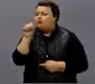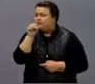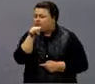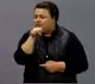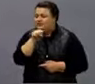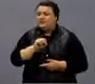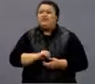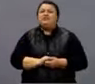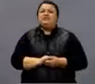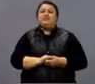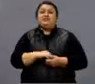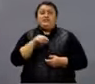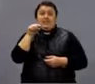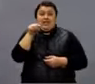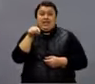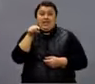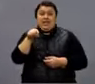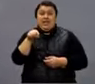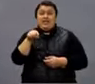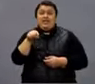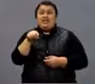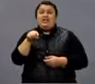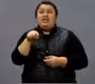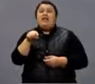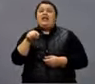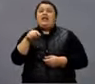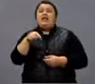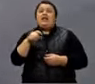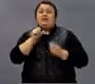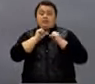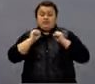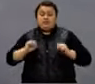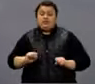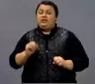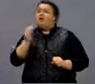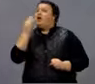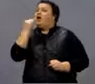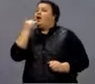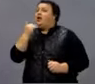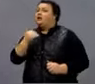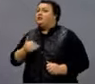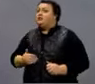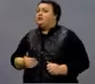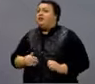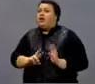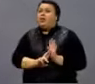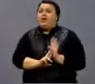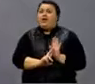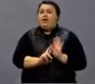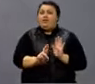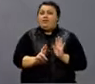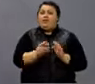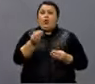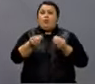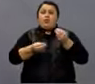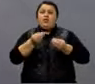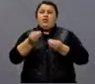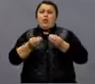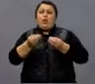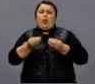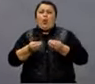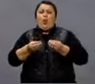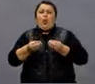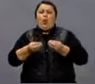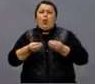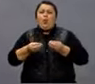mostrar outro. Esse daqui é do sistema digestório ainda, tá? É uma representação de como as